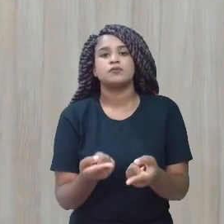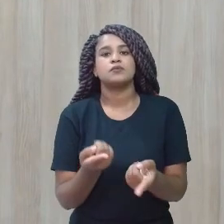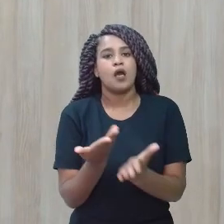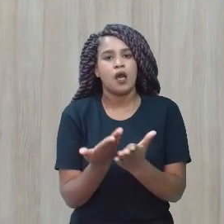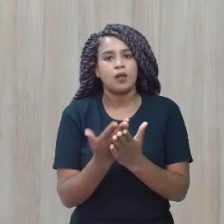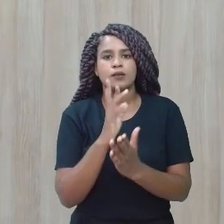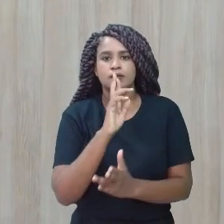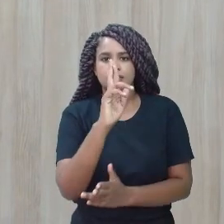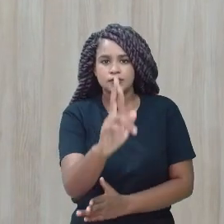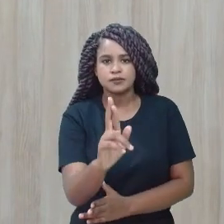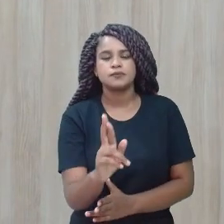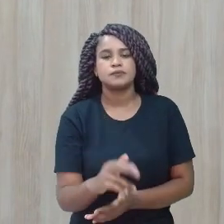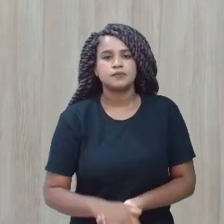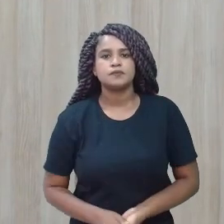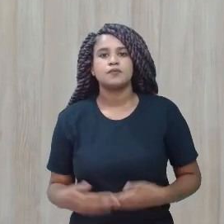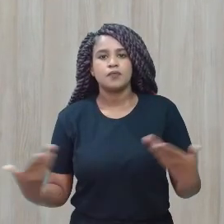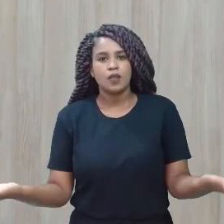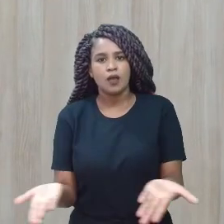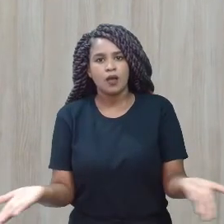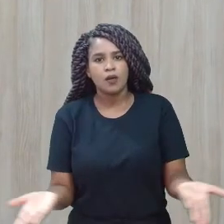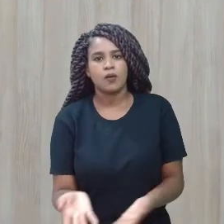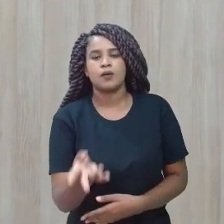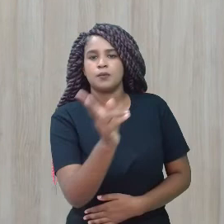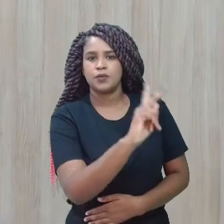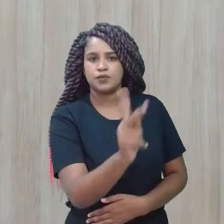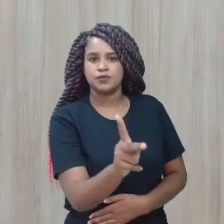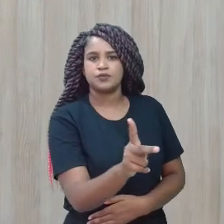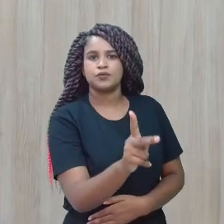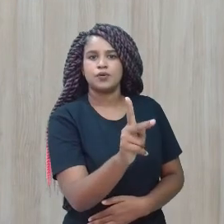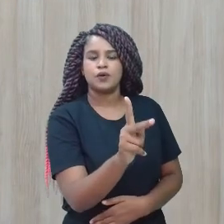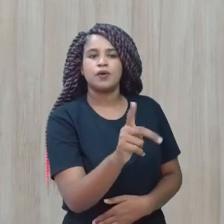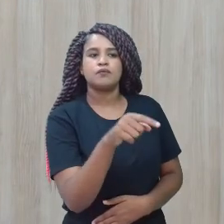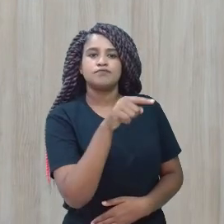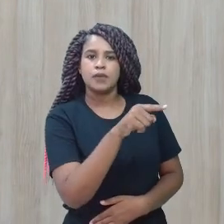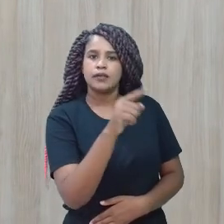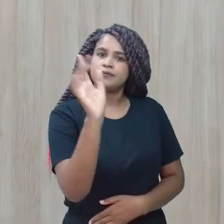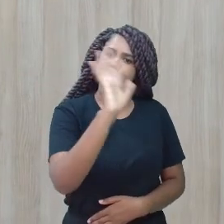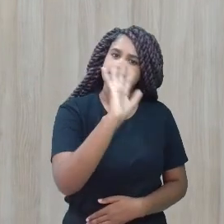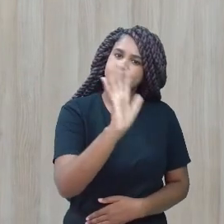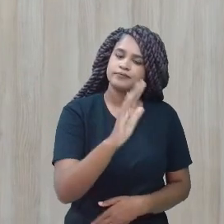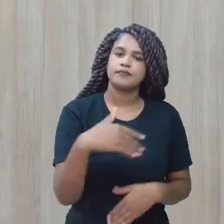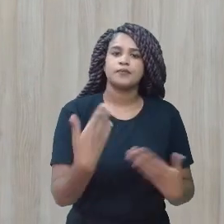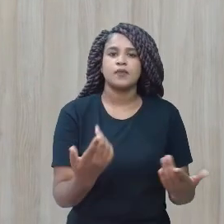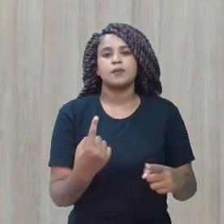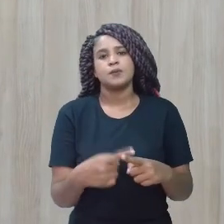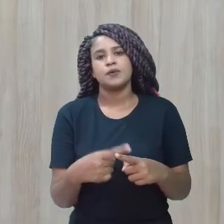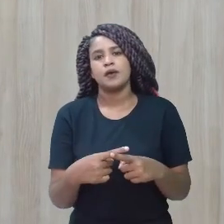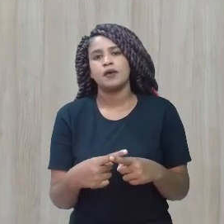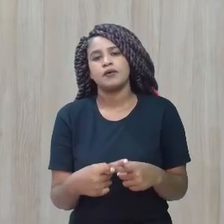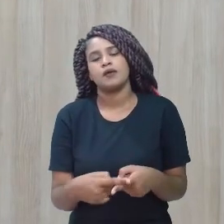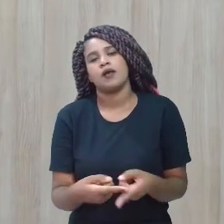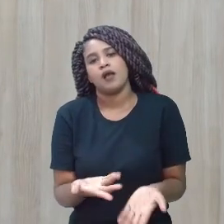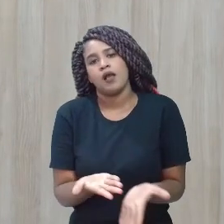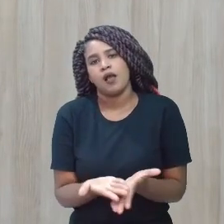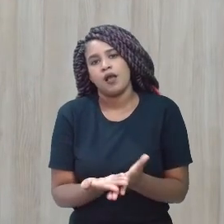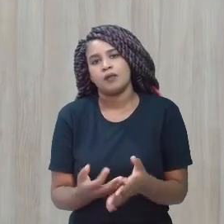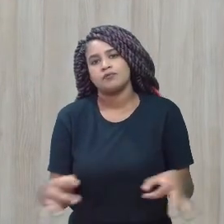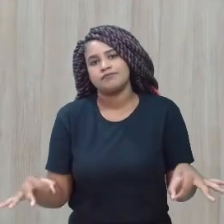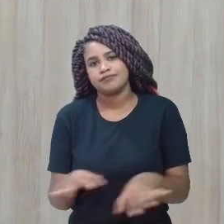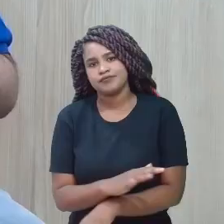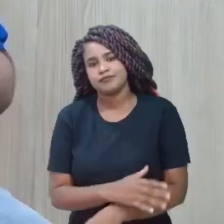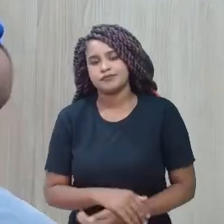resposta, certo? Eu vou passar agora a palavra para o professor Gilson, para ele se despedir, que a gente já está acabando essa aula por